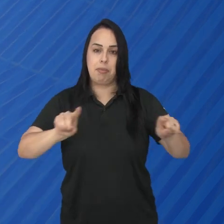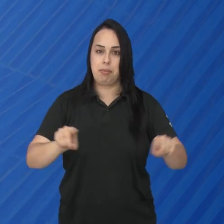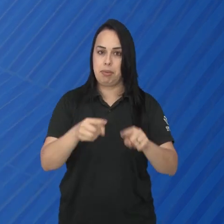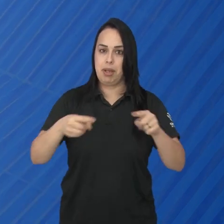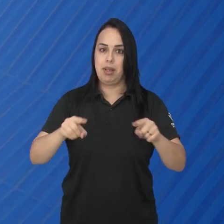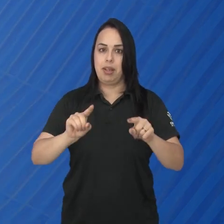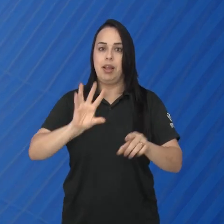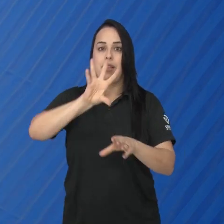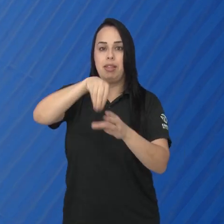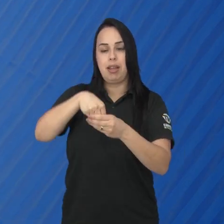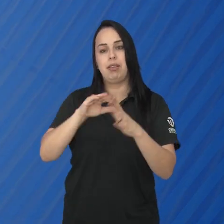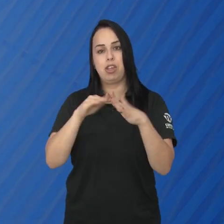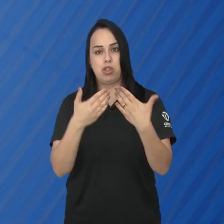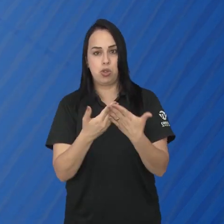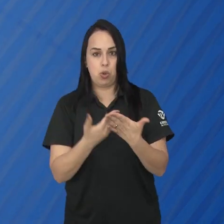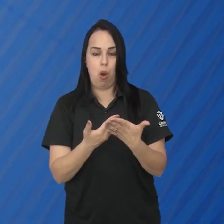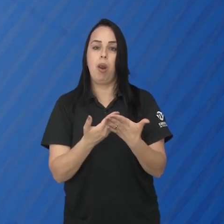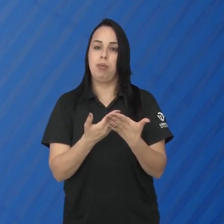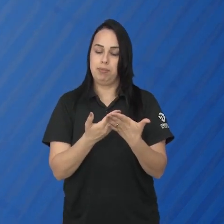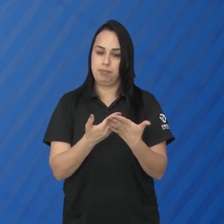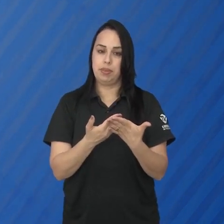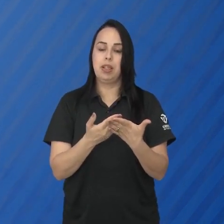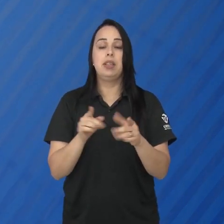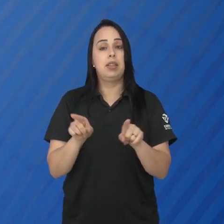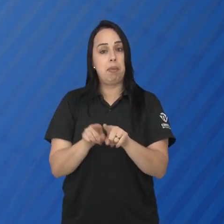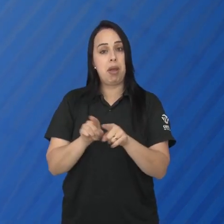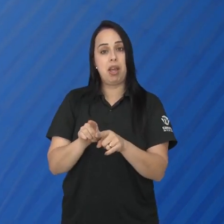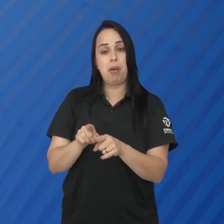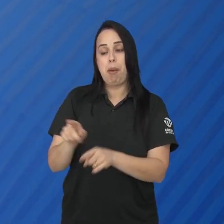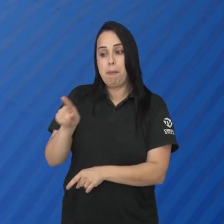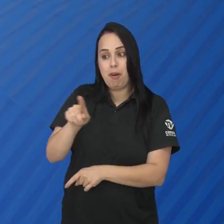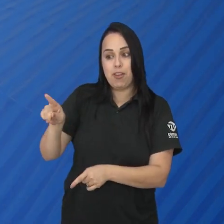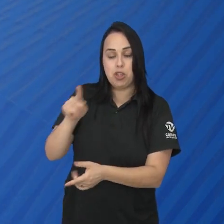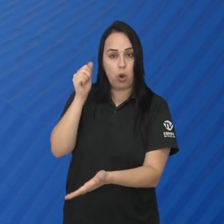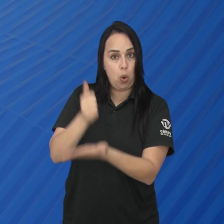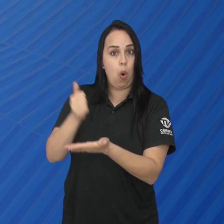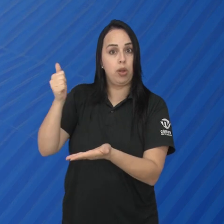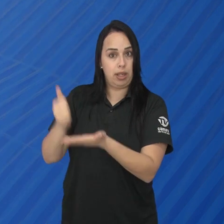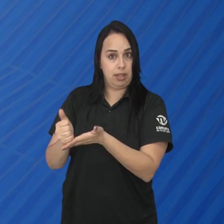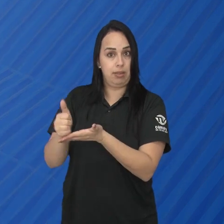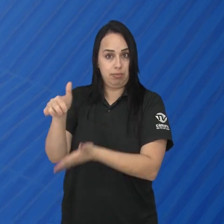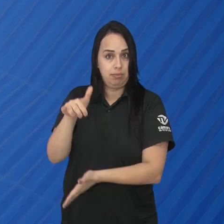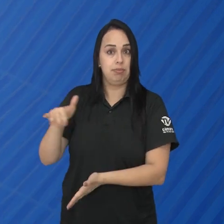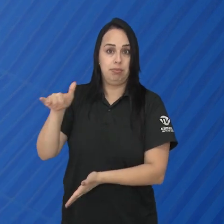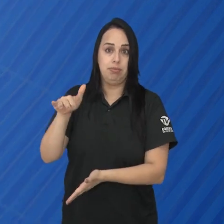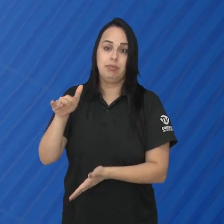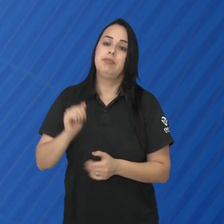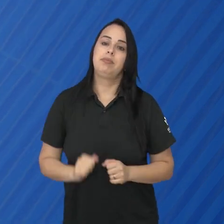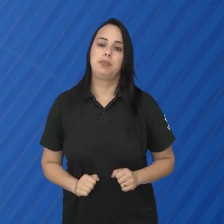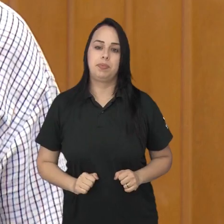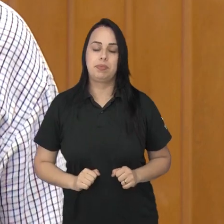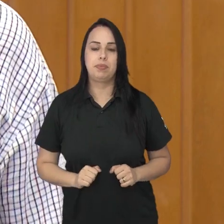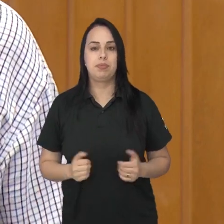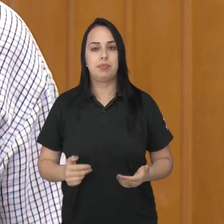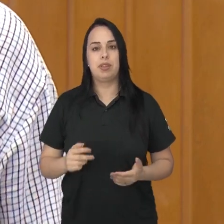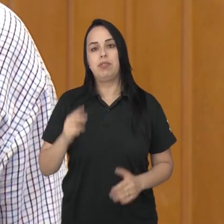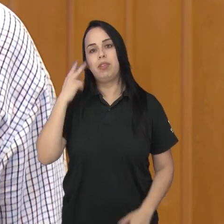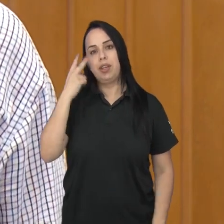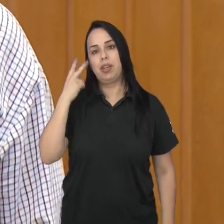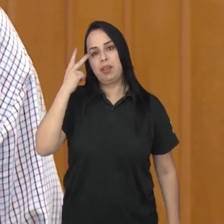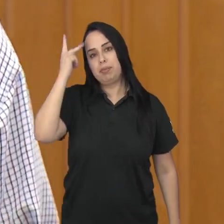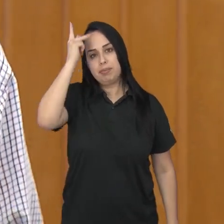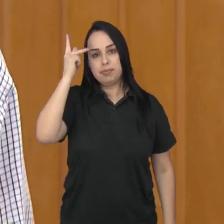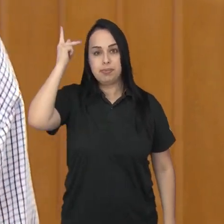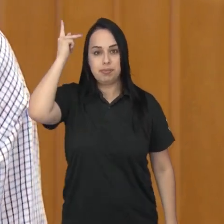de música na rede municipal de ensino e também contratar professores especializados nessa disciplina. Para o